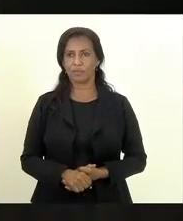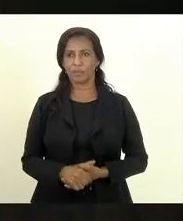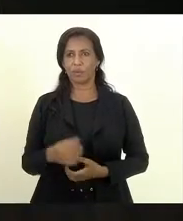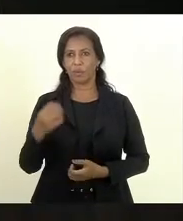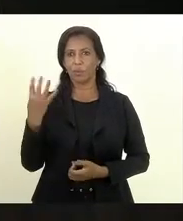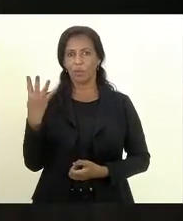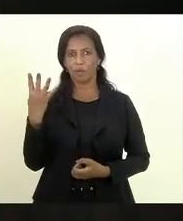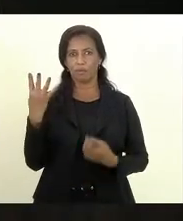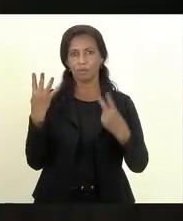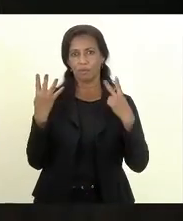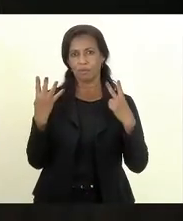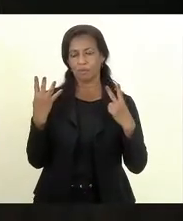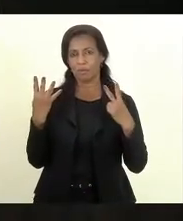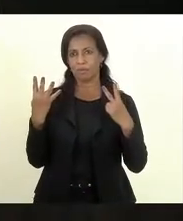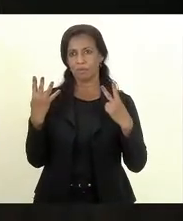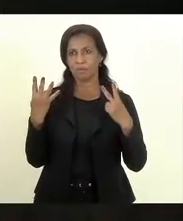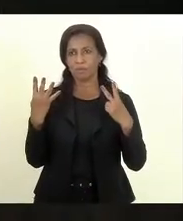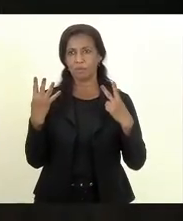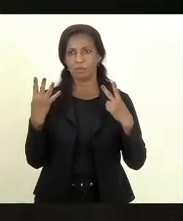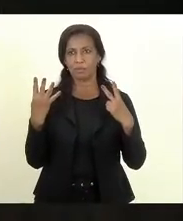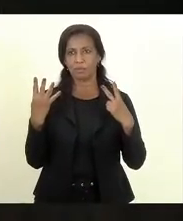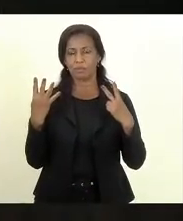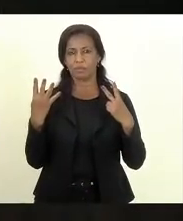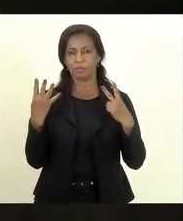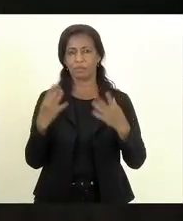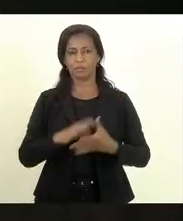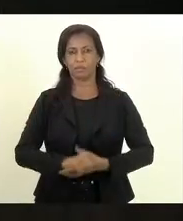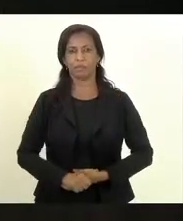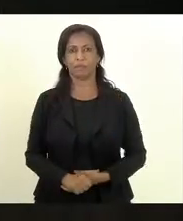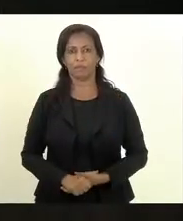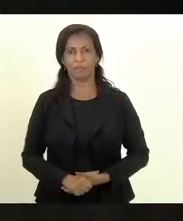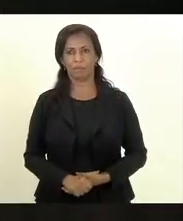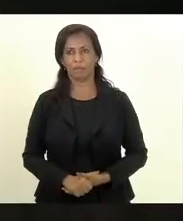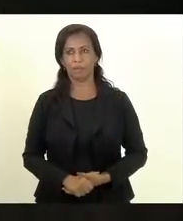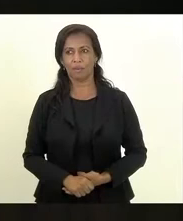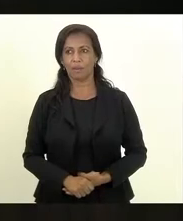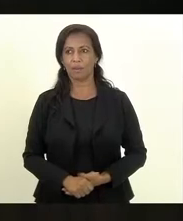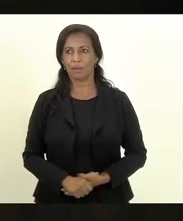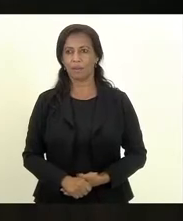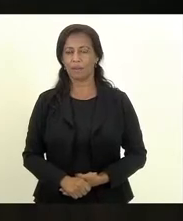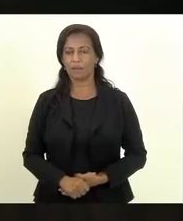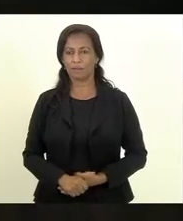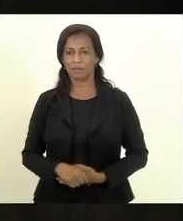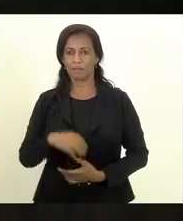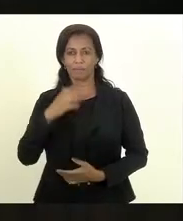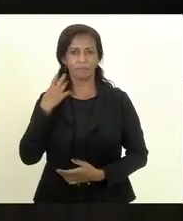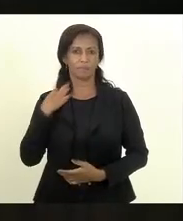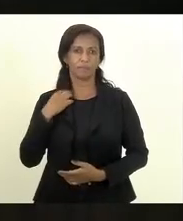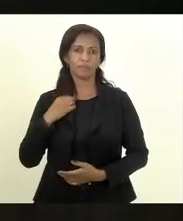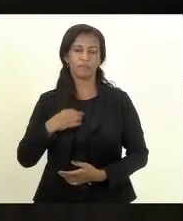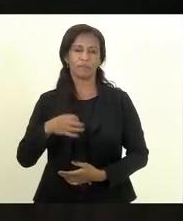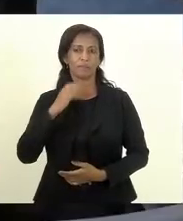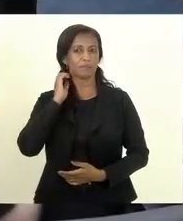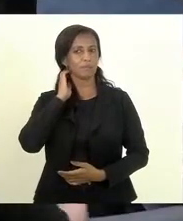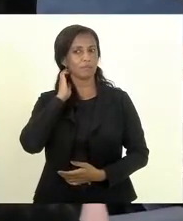4 a 2. Deputado Rosenberg Reis.